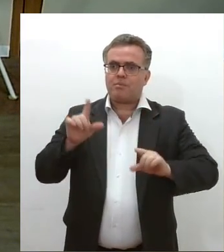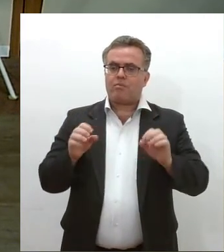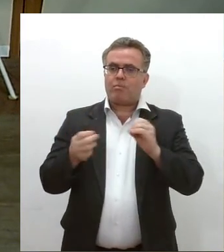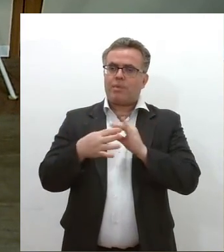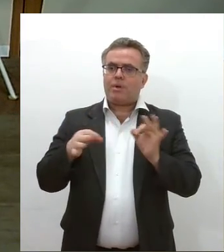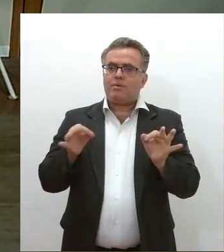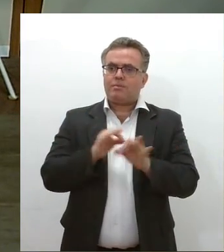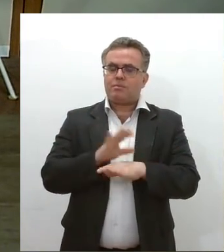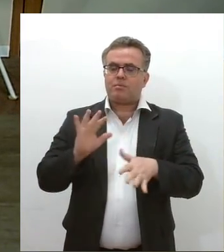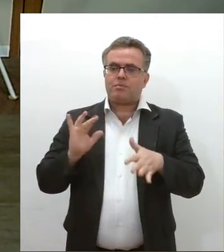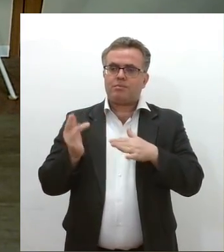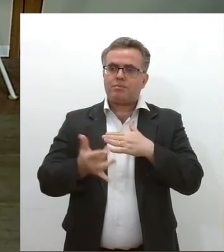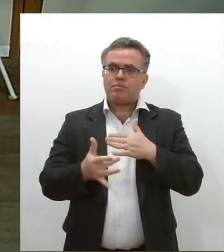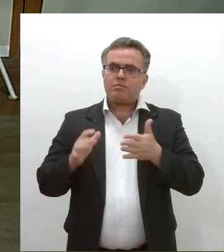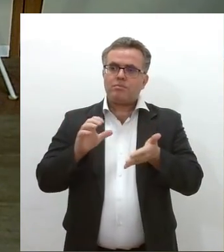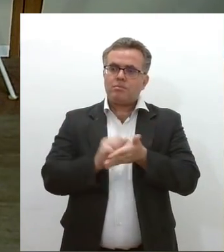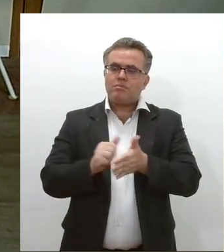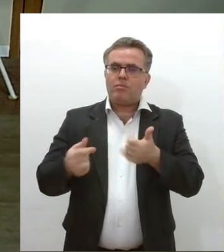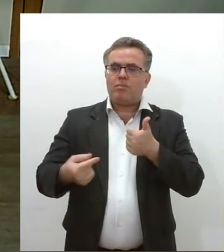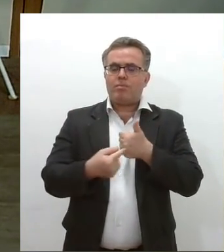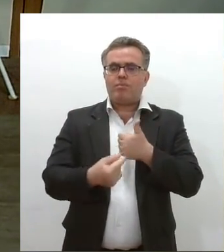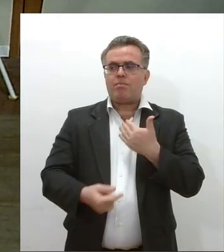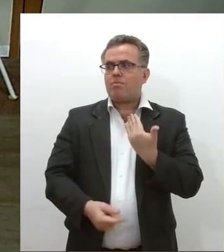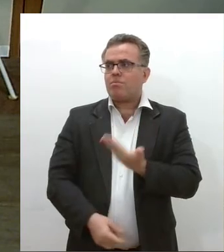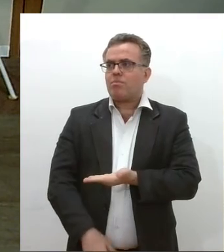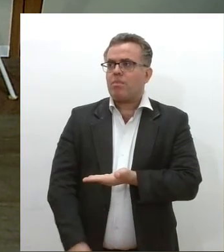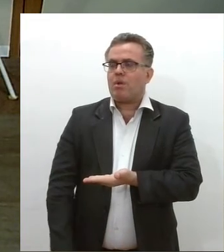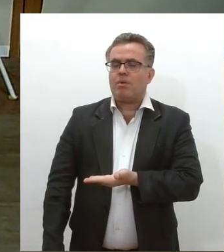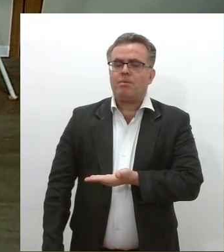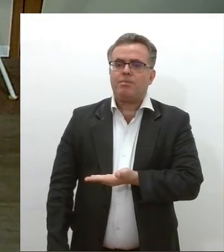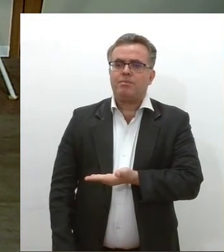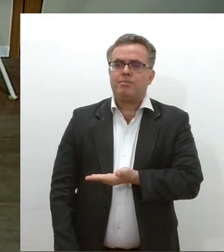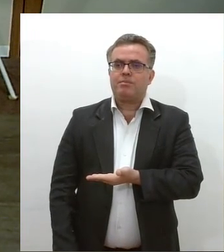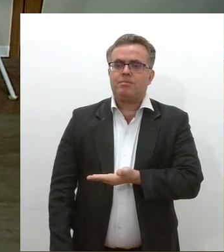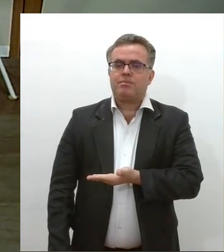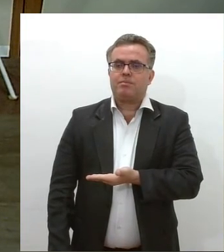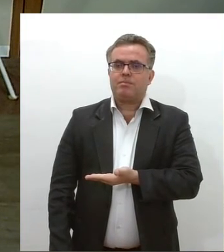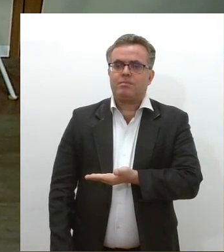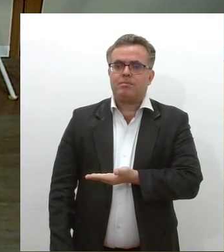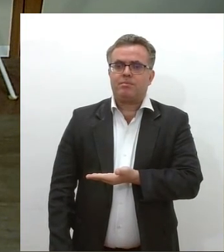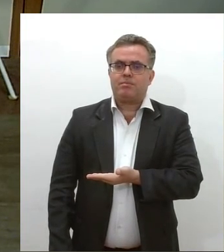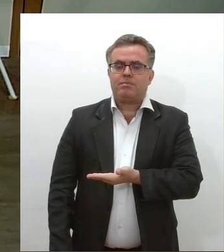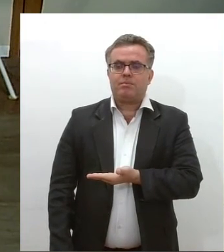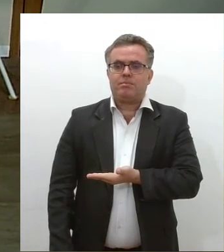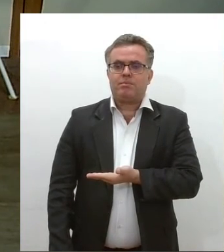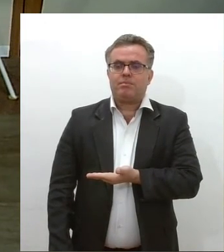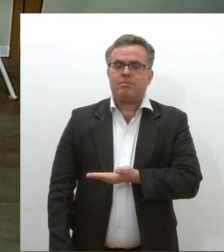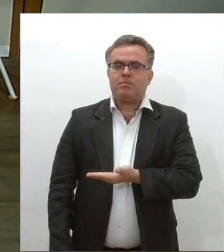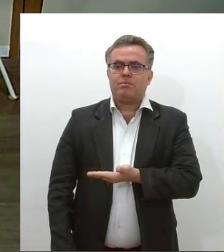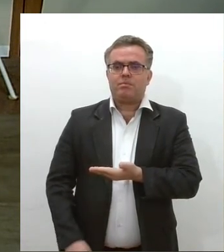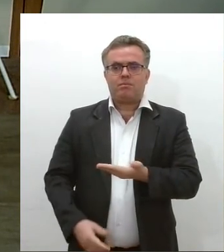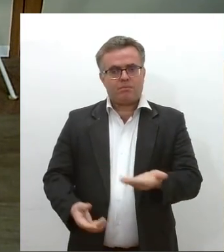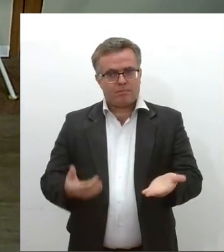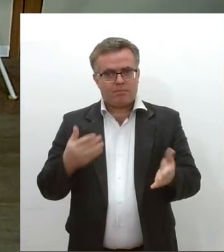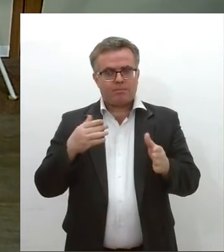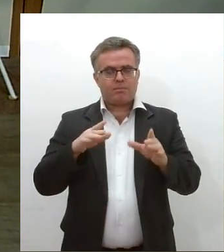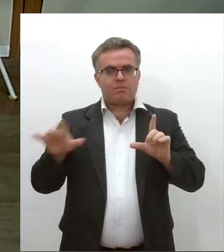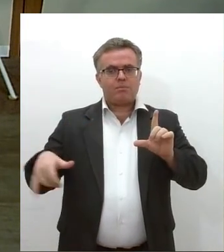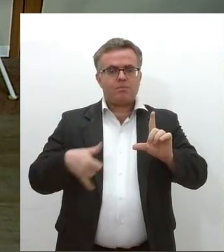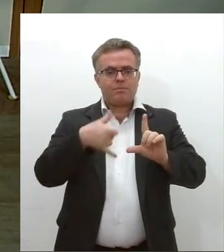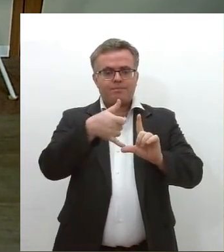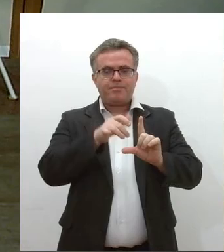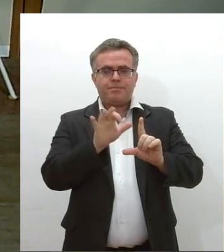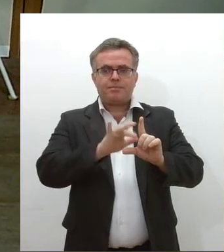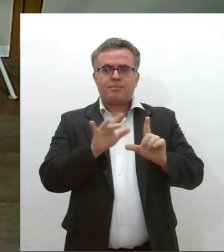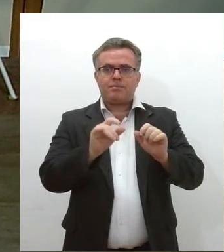sociais. Facebook, Instagram, arroba TV Alese 5.2. No Twitter, é o arroba TV Alese. Acesse o QR Code no canto inferior esquerdo